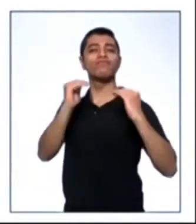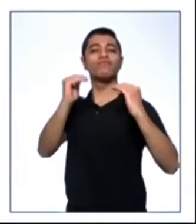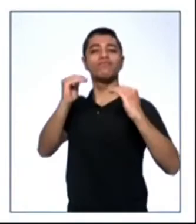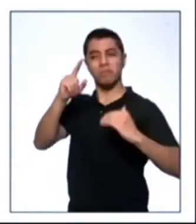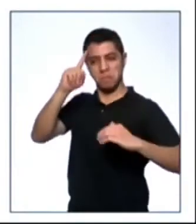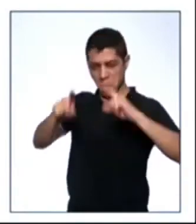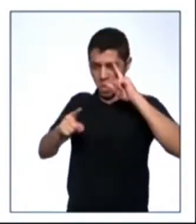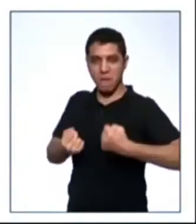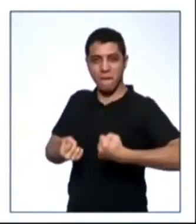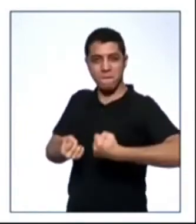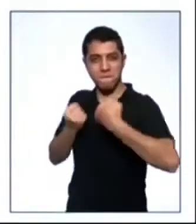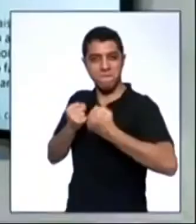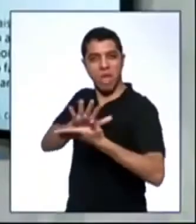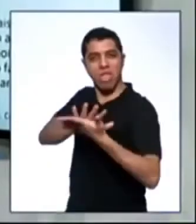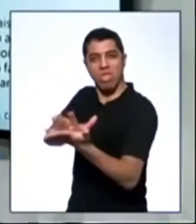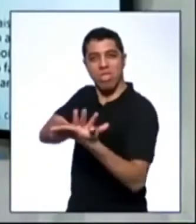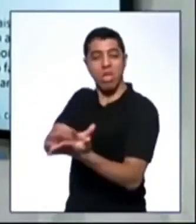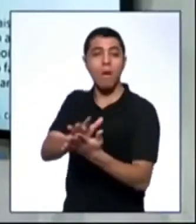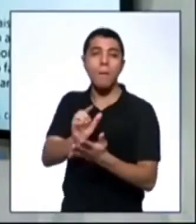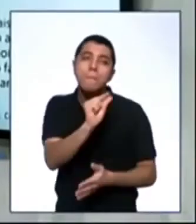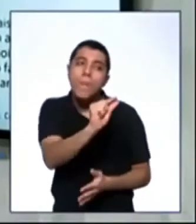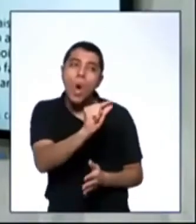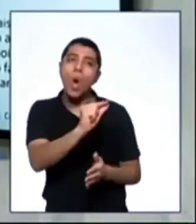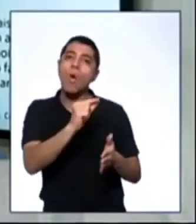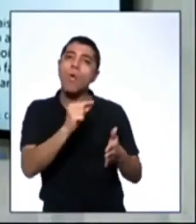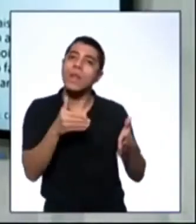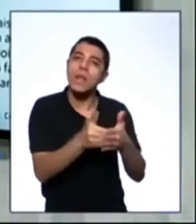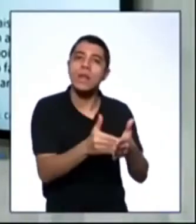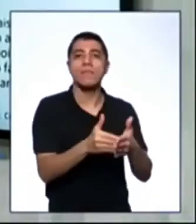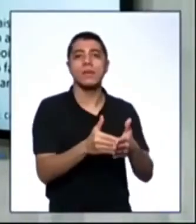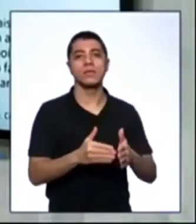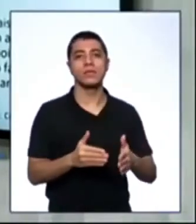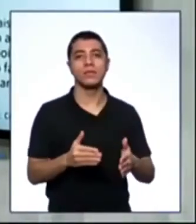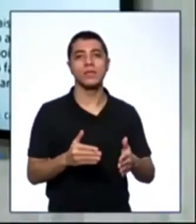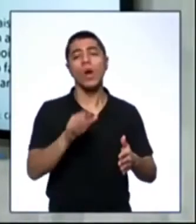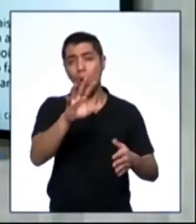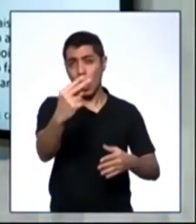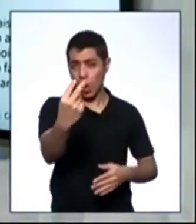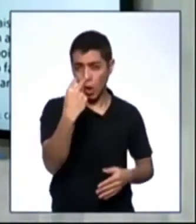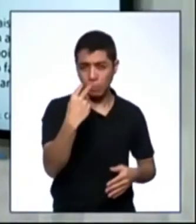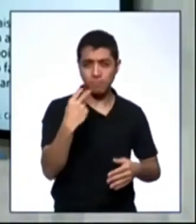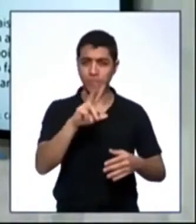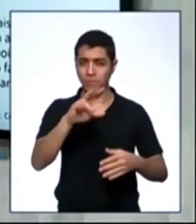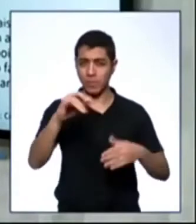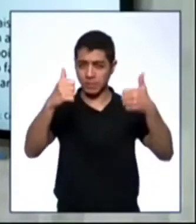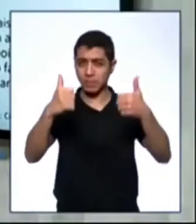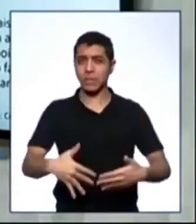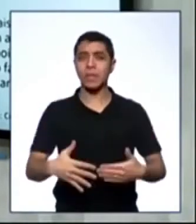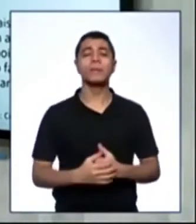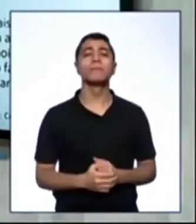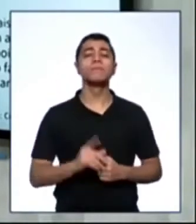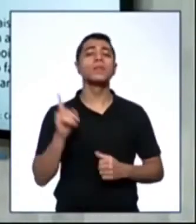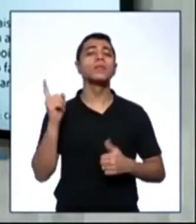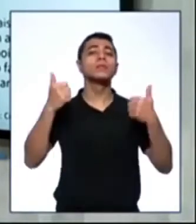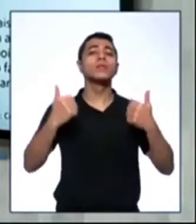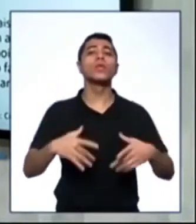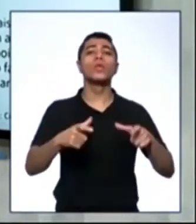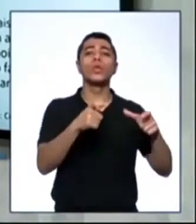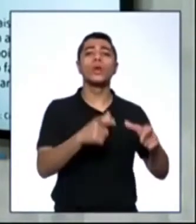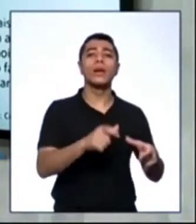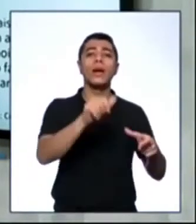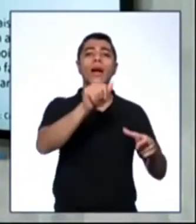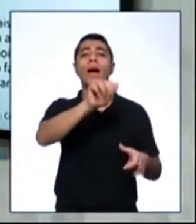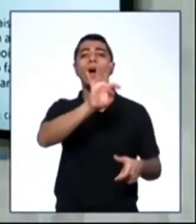dos poderosos. Vem cá, olha para mim e vamos trabalhar. Esse texto está falando que tanto em Atenas quanto em Roma